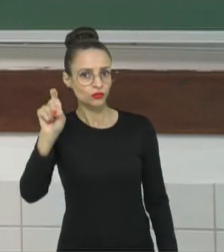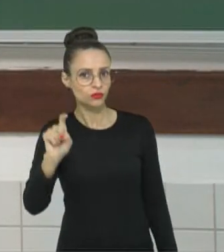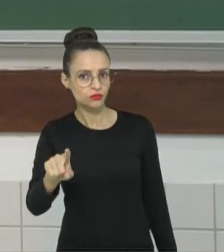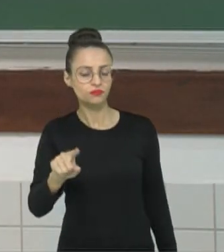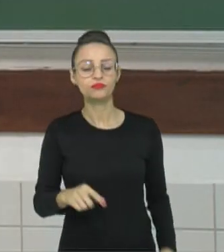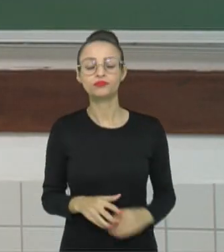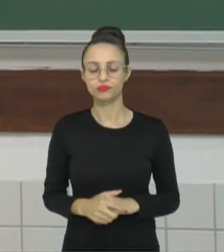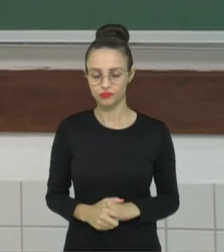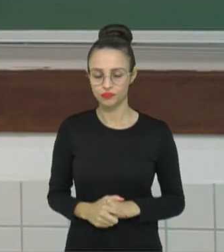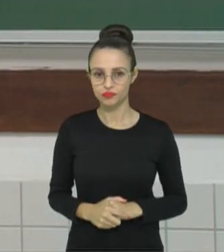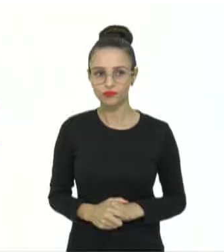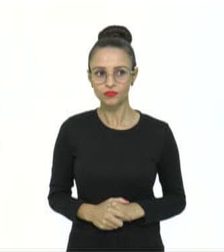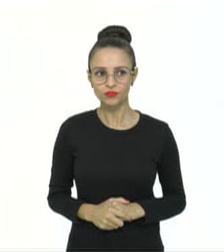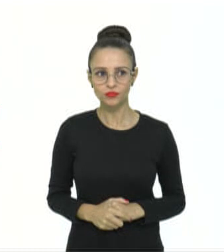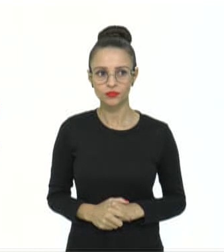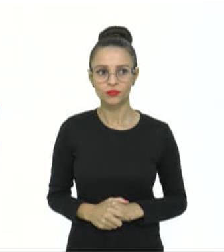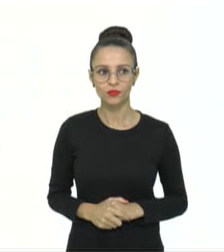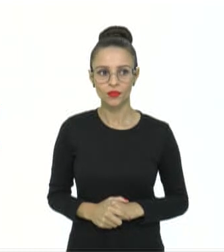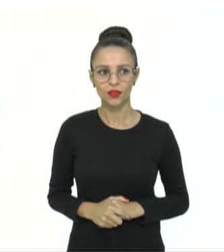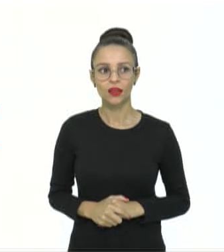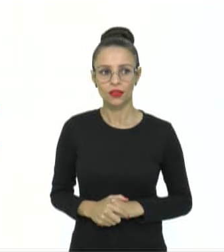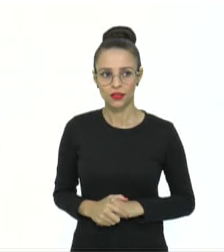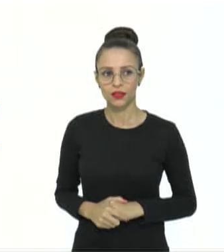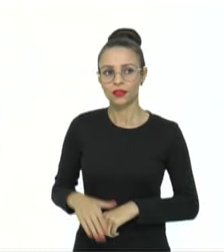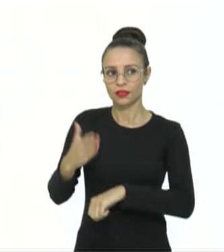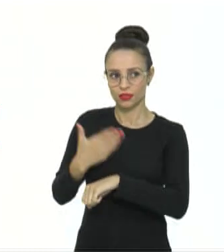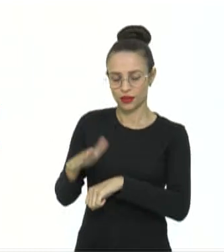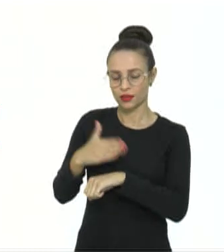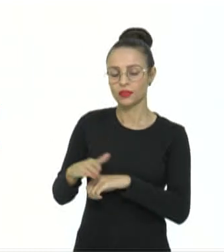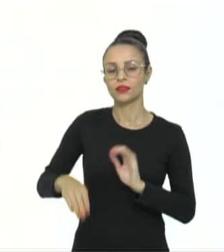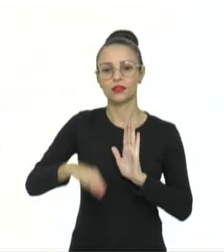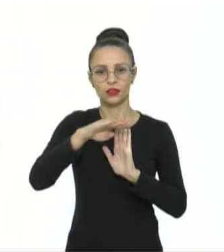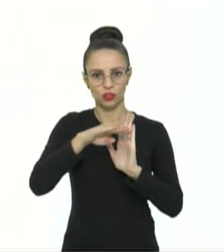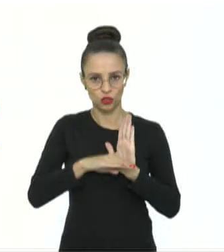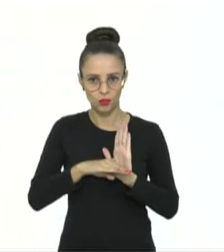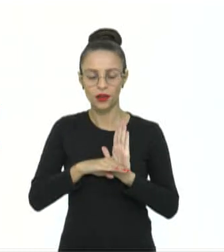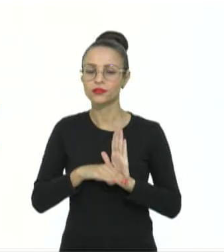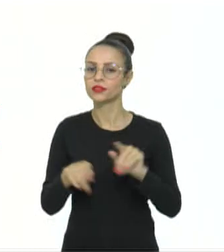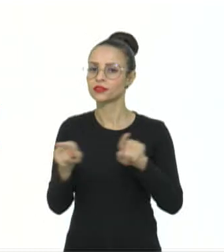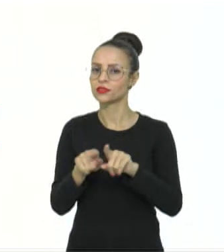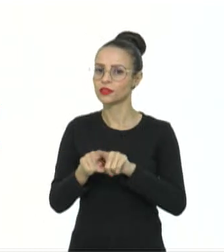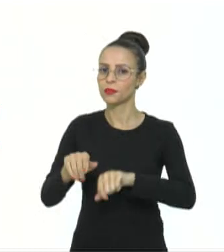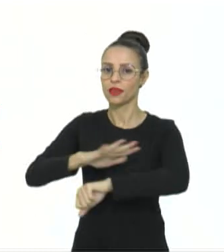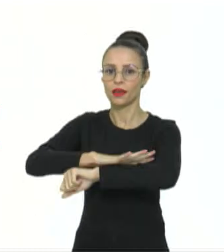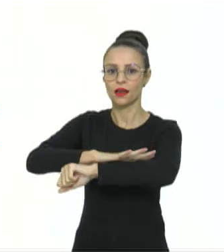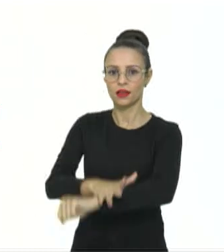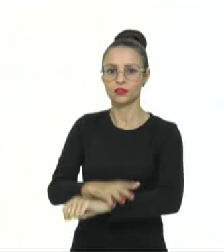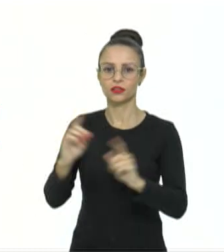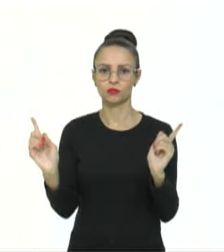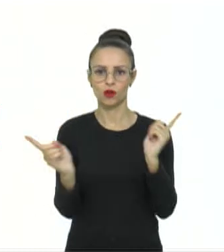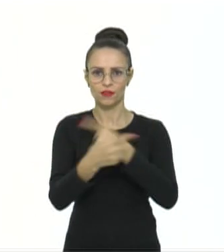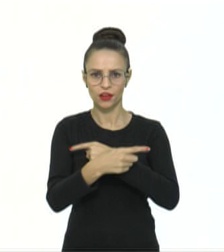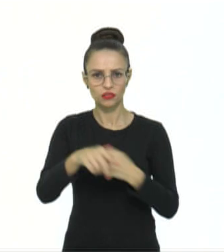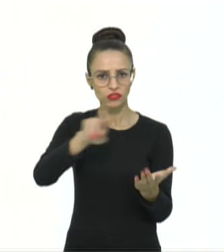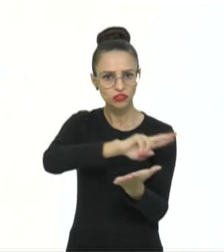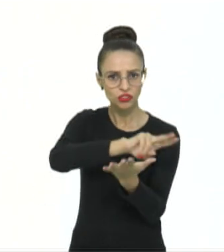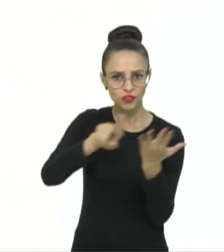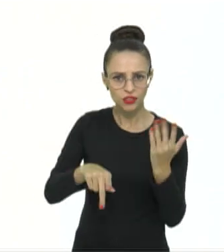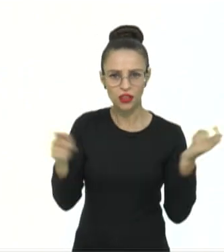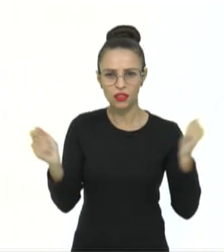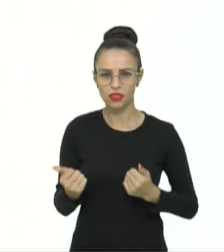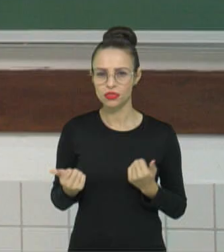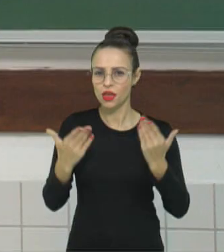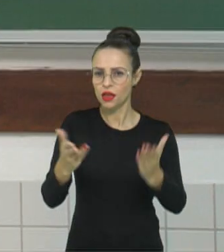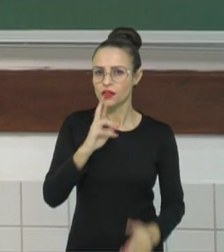aqui. Trainee da Magazine Luiza e racismo reverso. Diversidade gera resultados? É uma pergunta. E